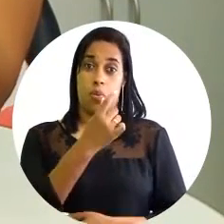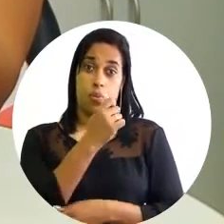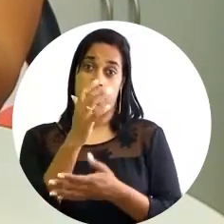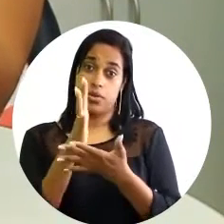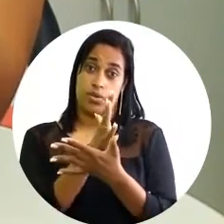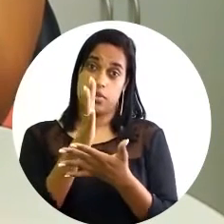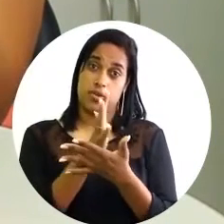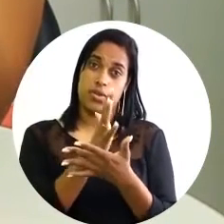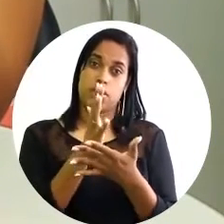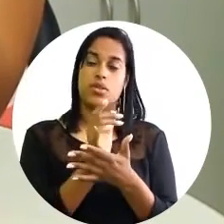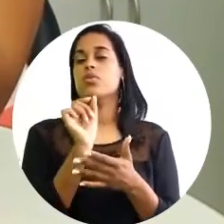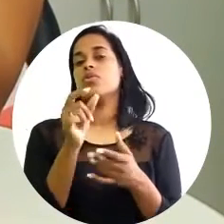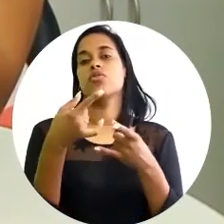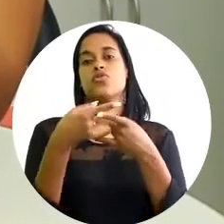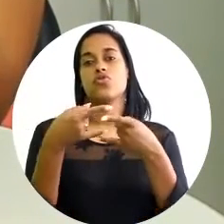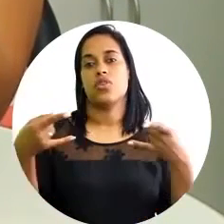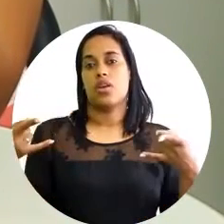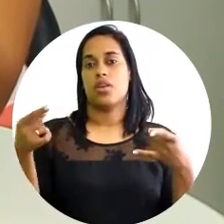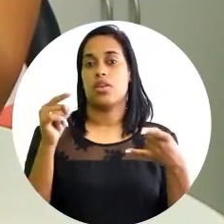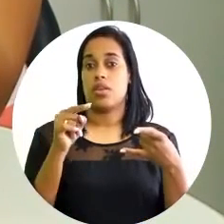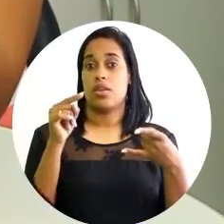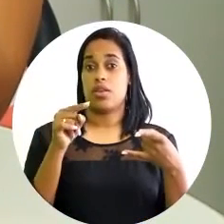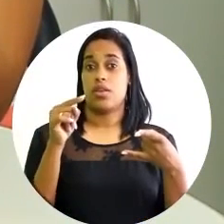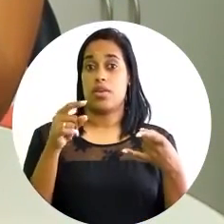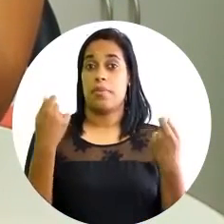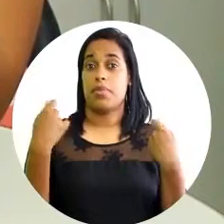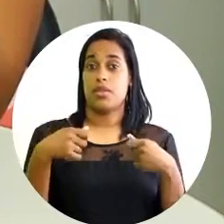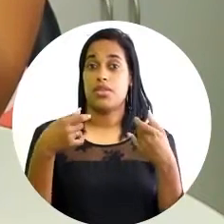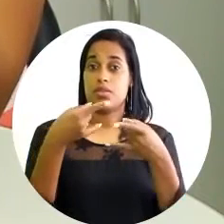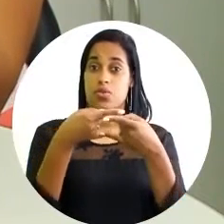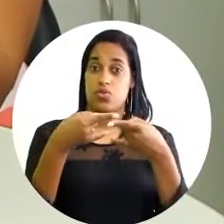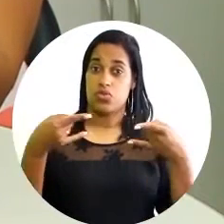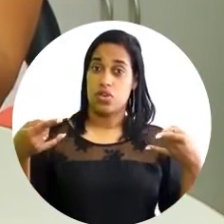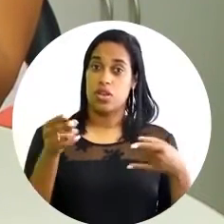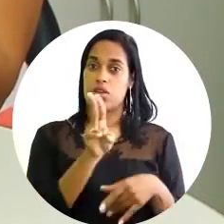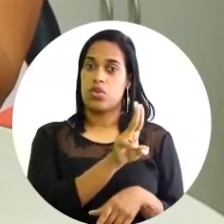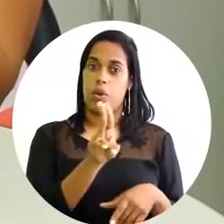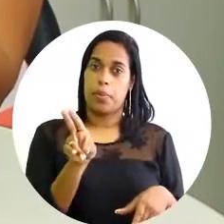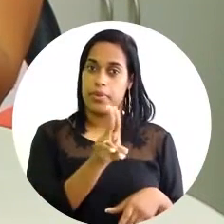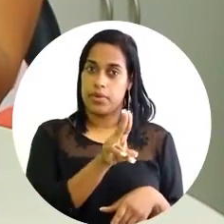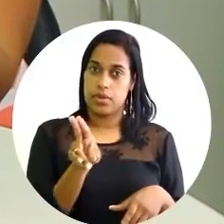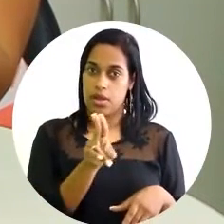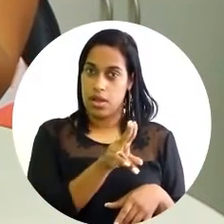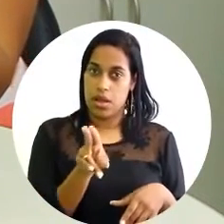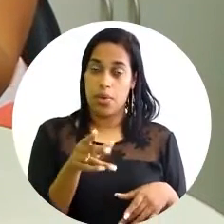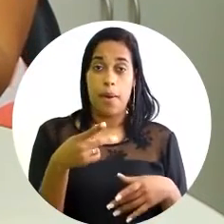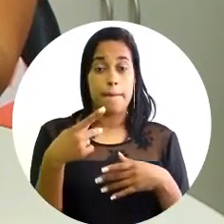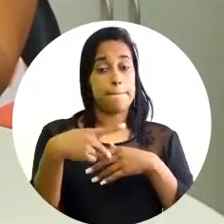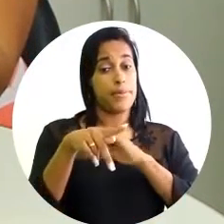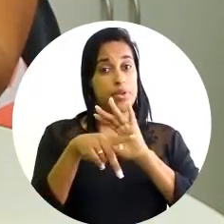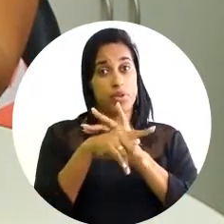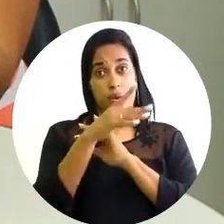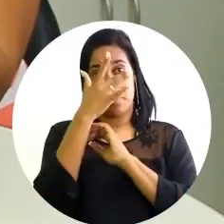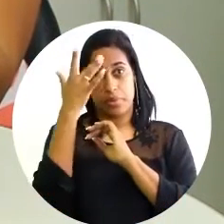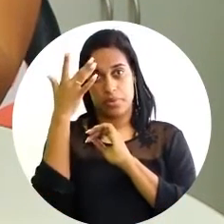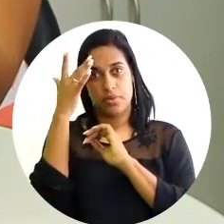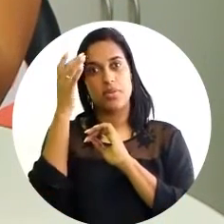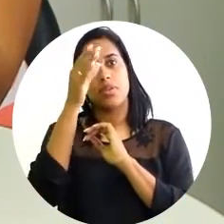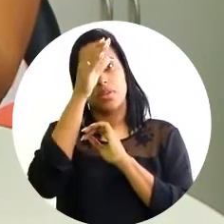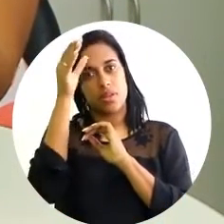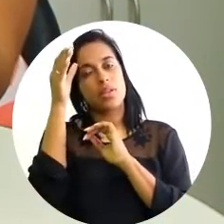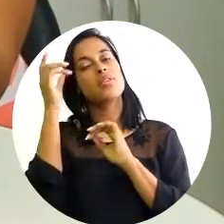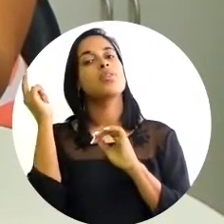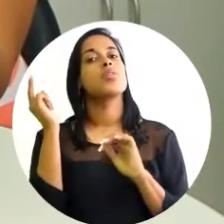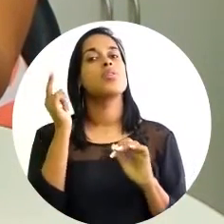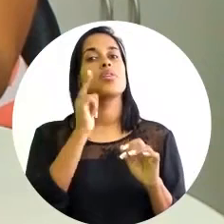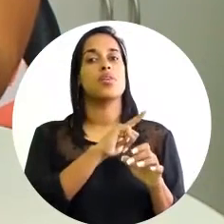lá no nosso caderno a questão do cheque. O cheque, no caso, tem que ser um cheque nominal ao fornecedor, no